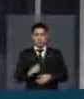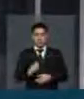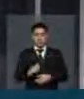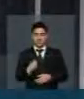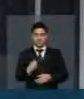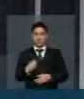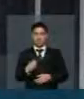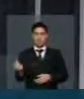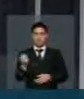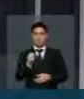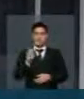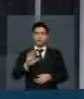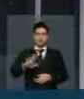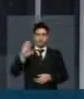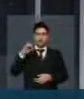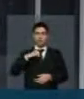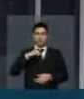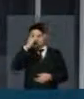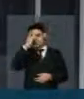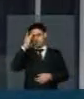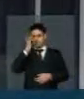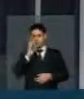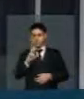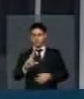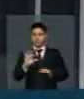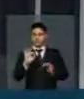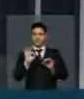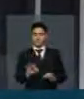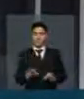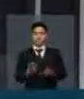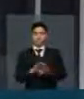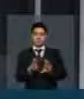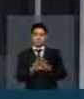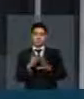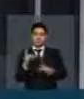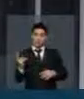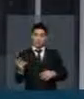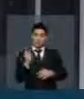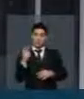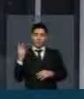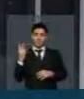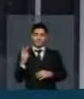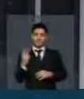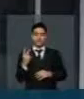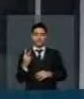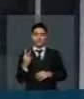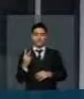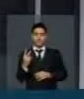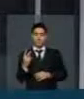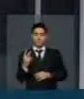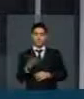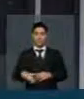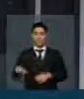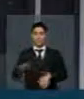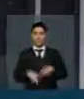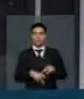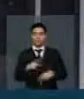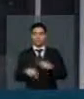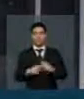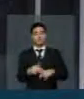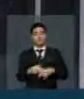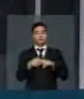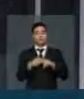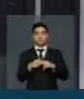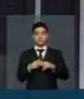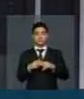candidatos, ter os seus representantes e valorizar a sua gente. Então, quero,